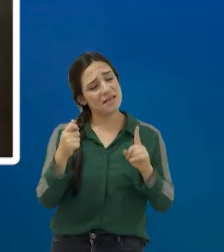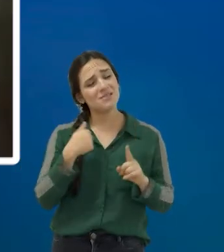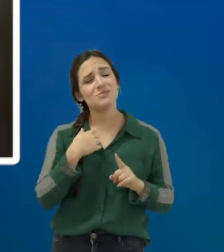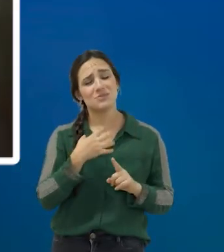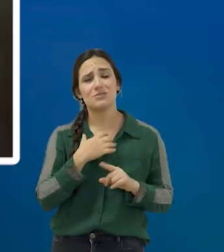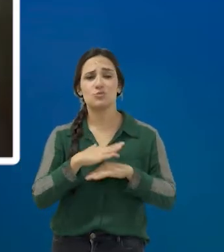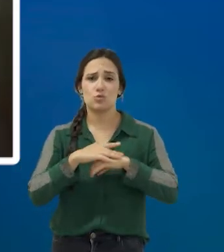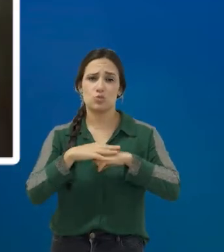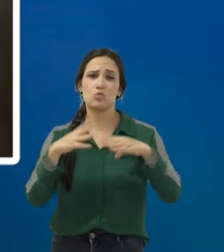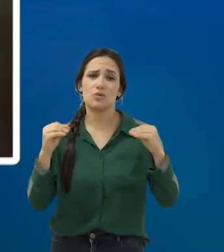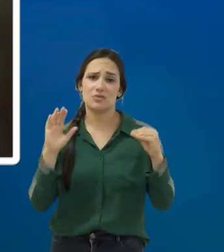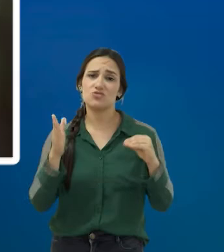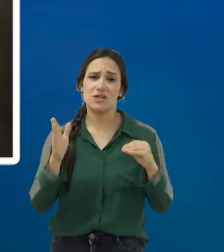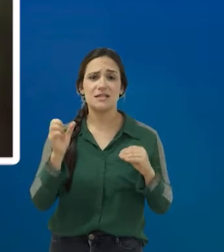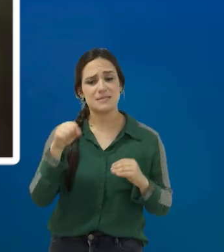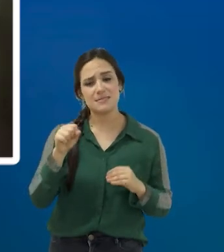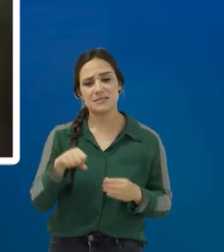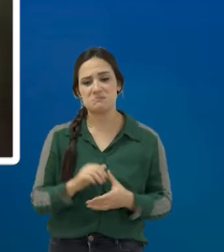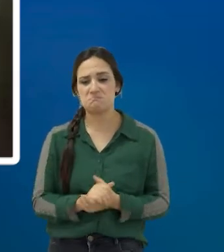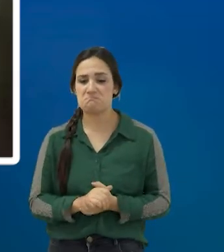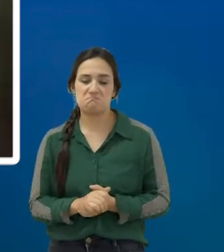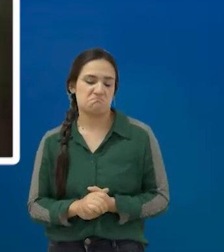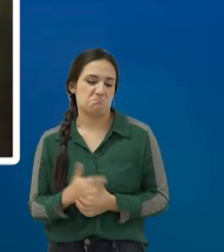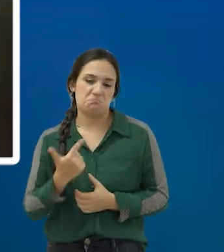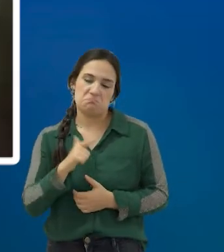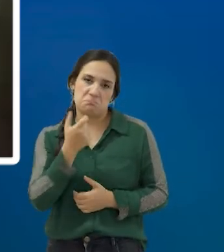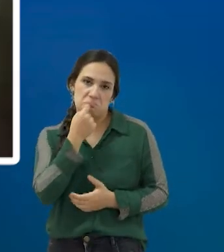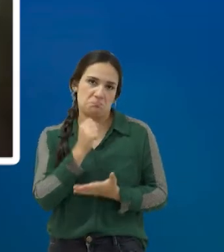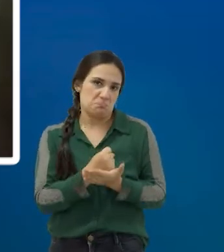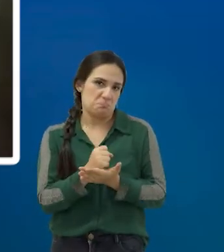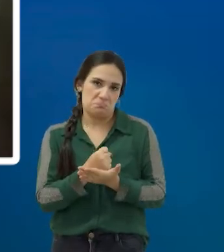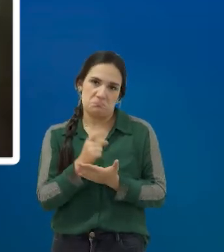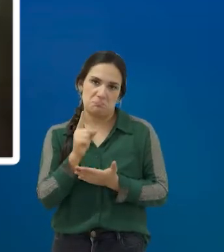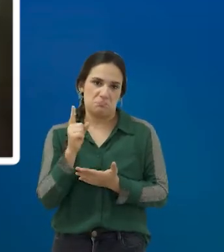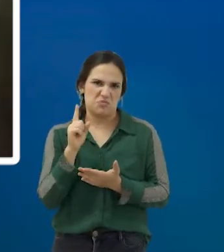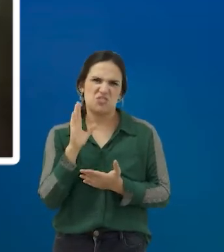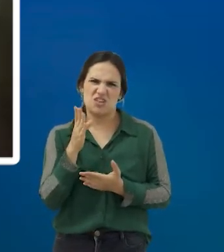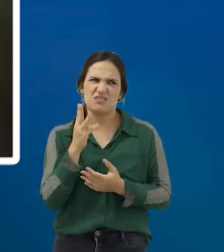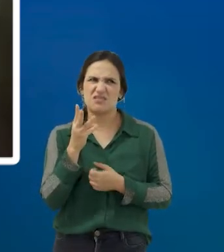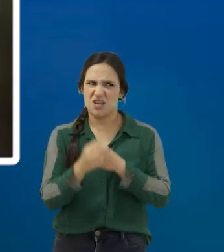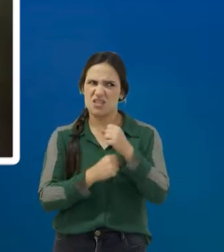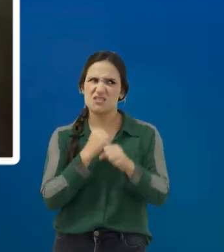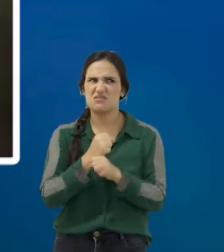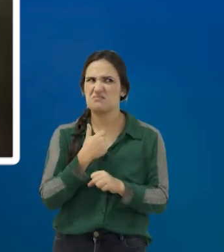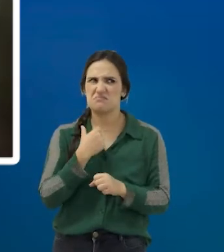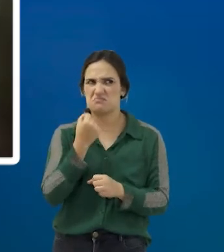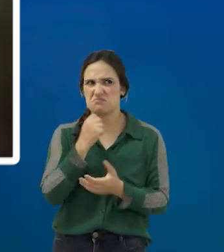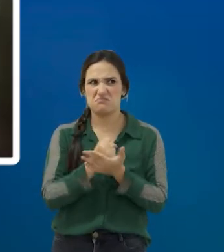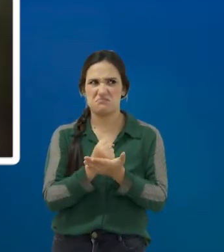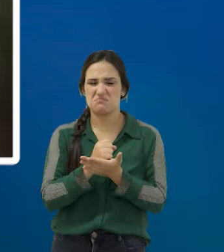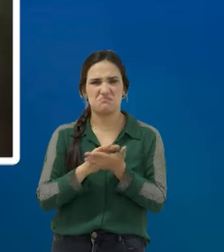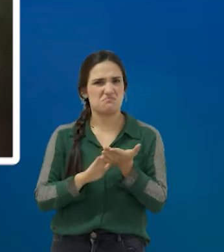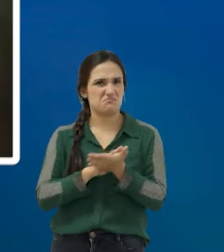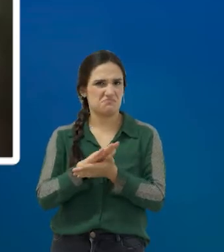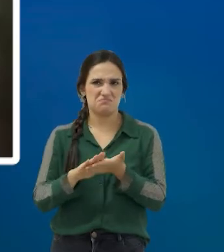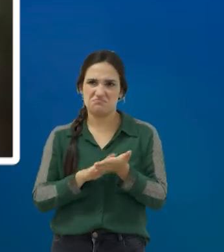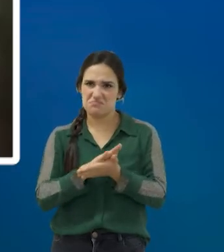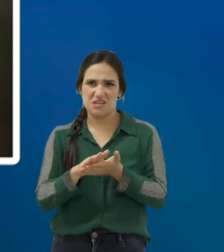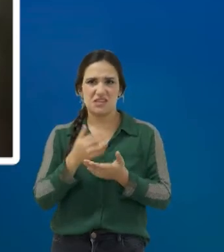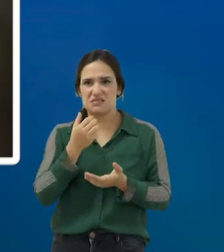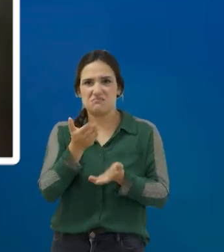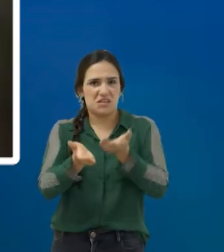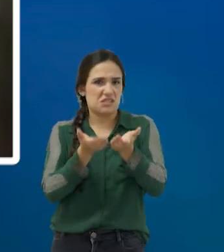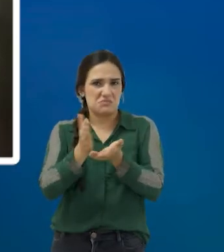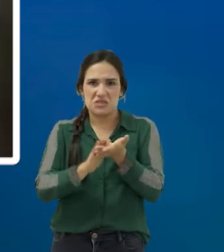mim, eu me sinto como curado e não tenho que tomar mais medicamento há mais de 3 anos eu não tomo medicamento algum para